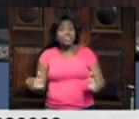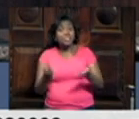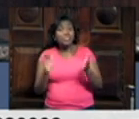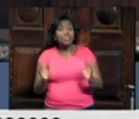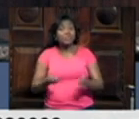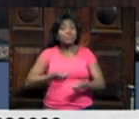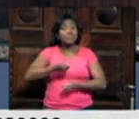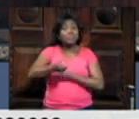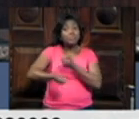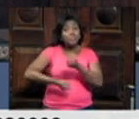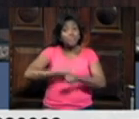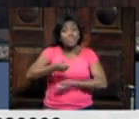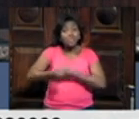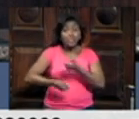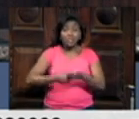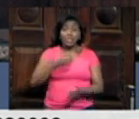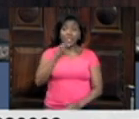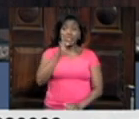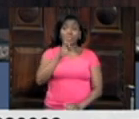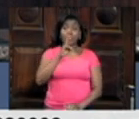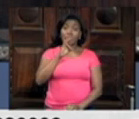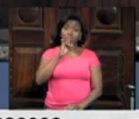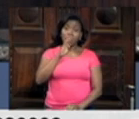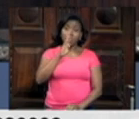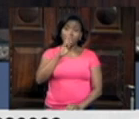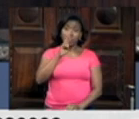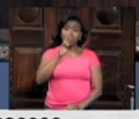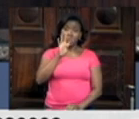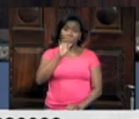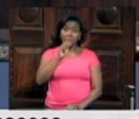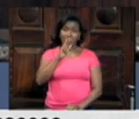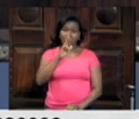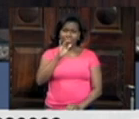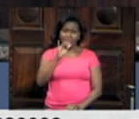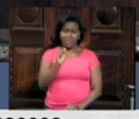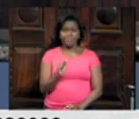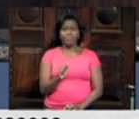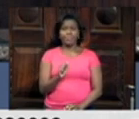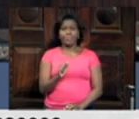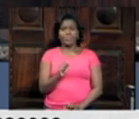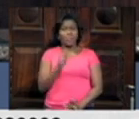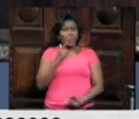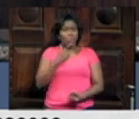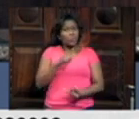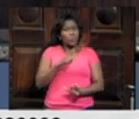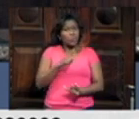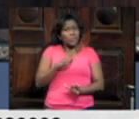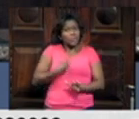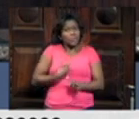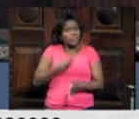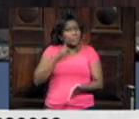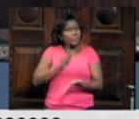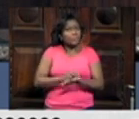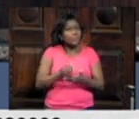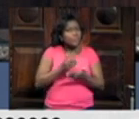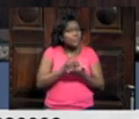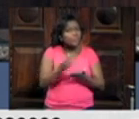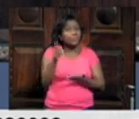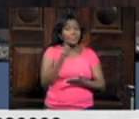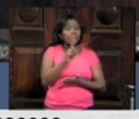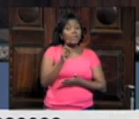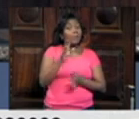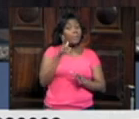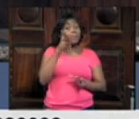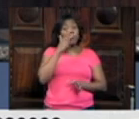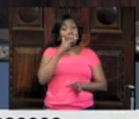de natureza tributária. Ainda que não esteja em vigor, mas me parece que a boa técnica